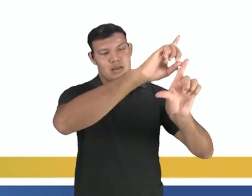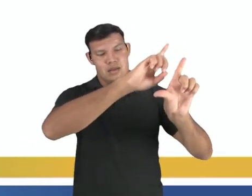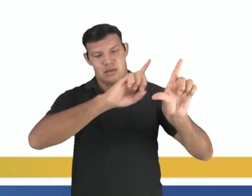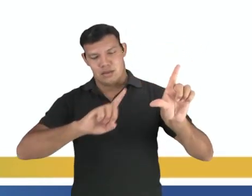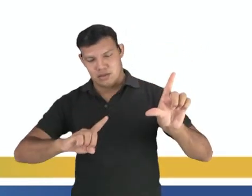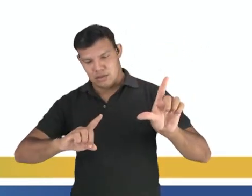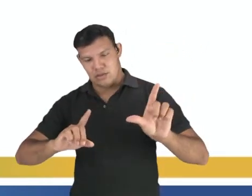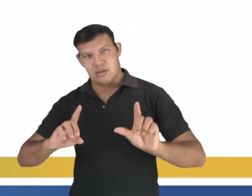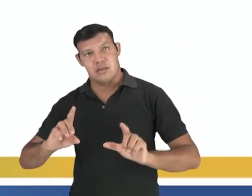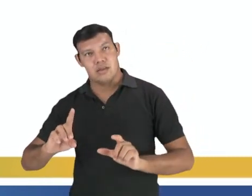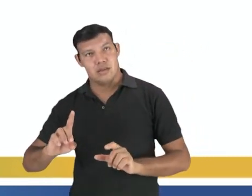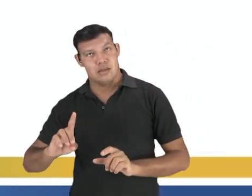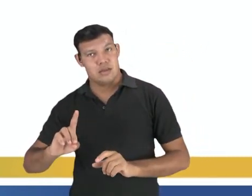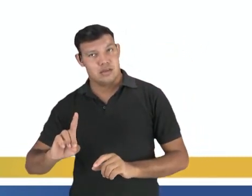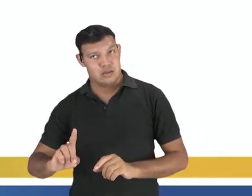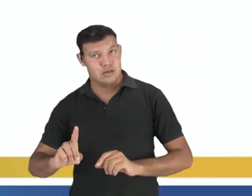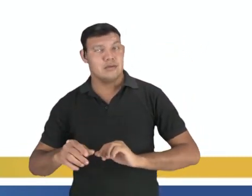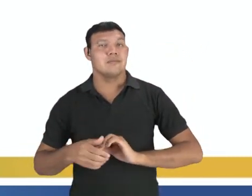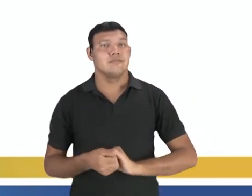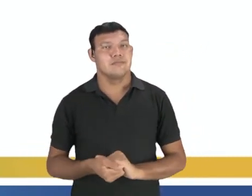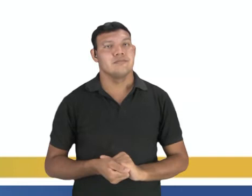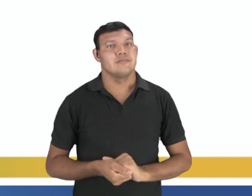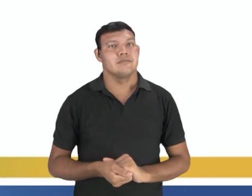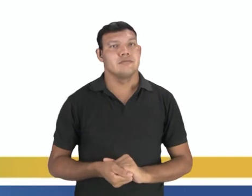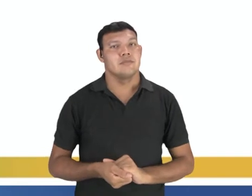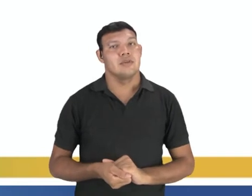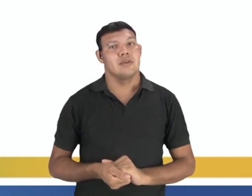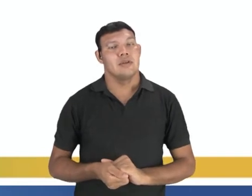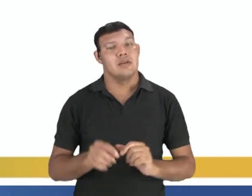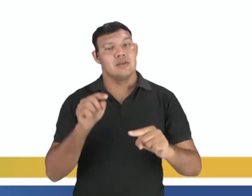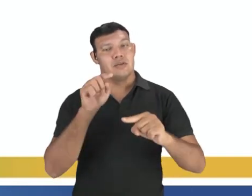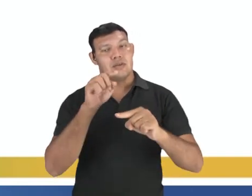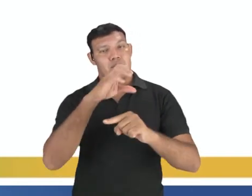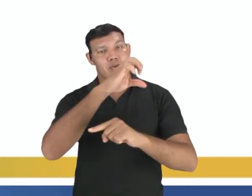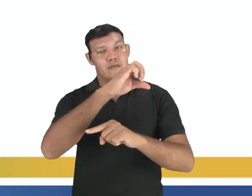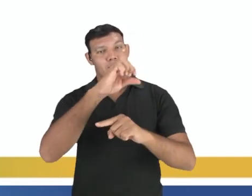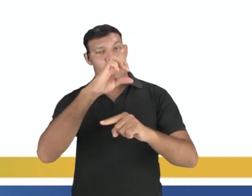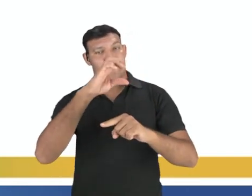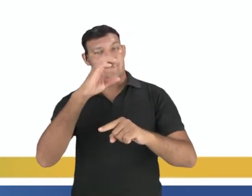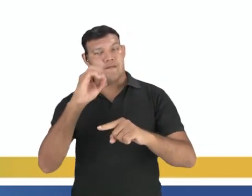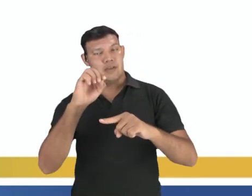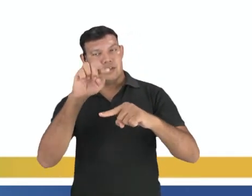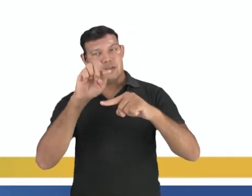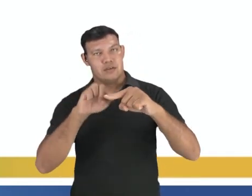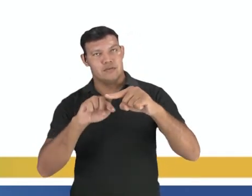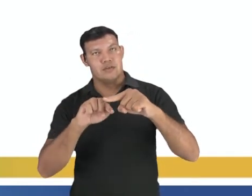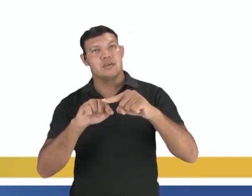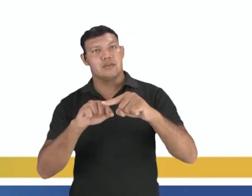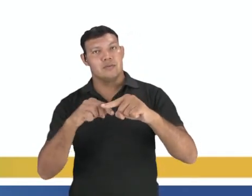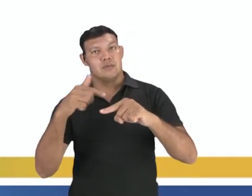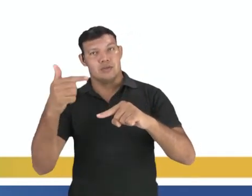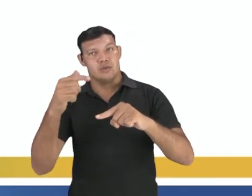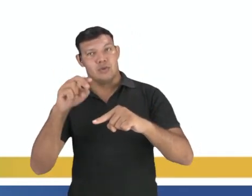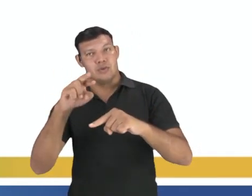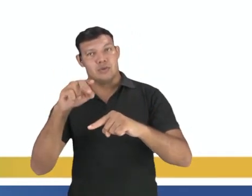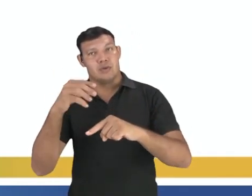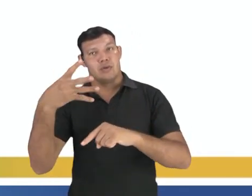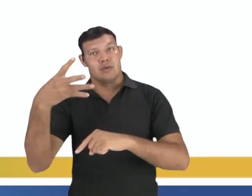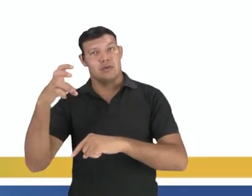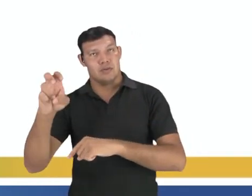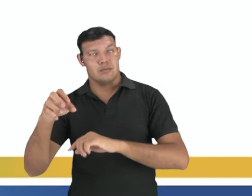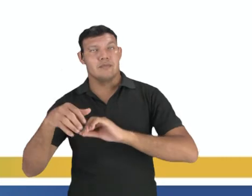90 graus em dois ângulos de 45. Vejamos como. Os valores de seno e cosseno